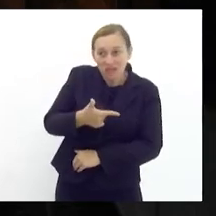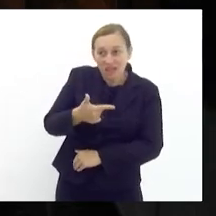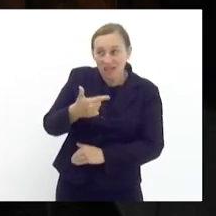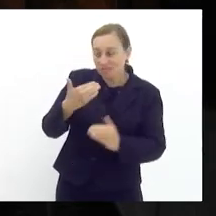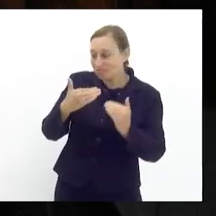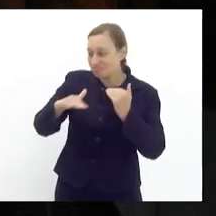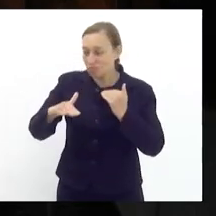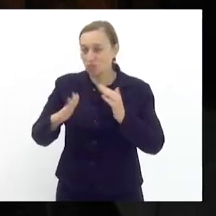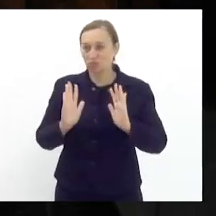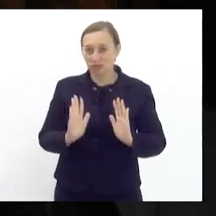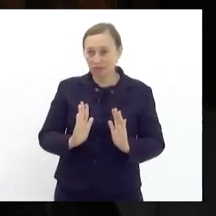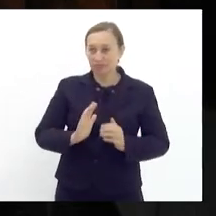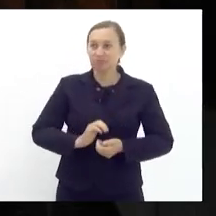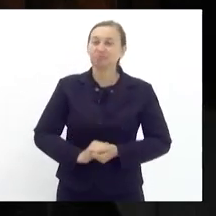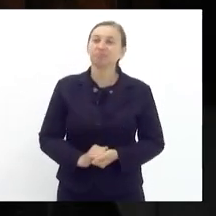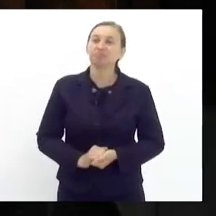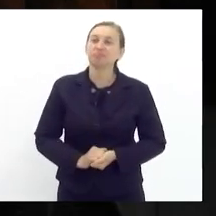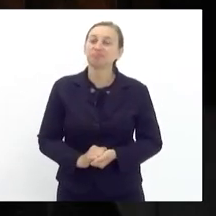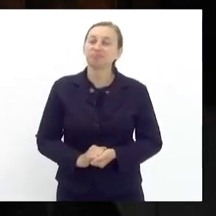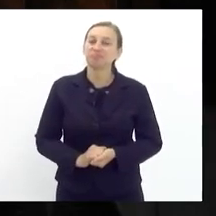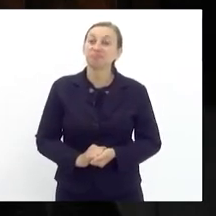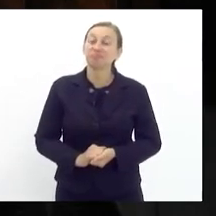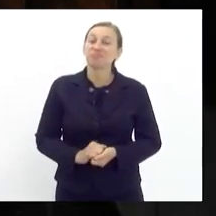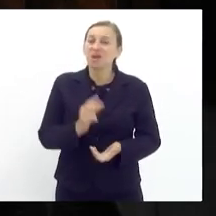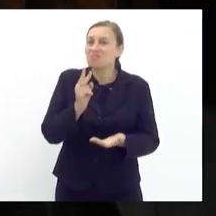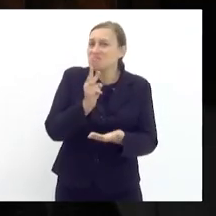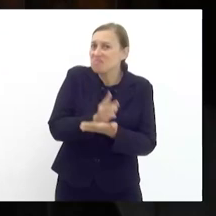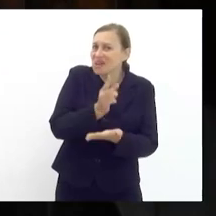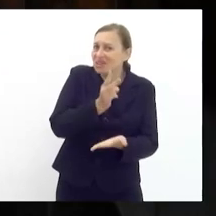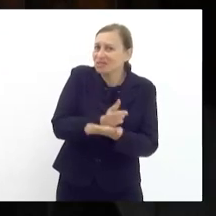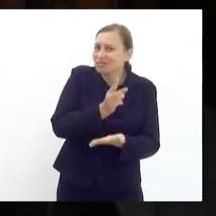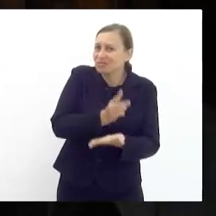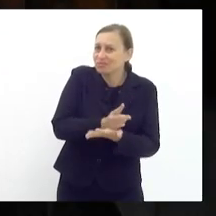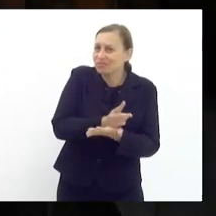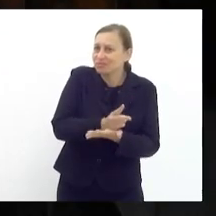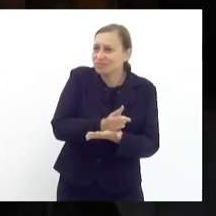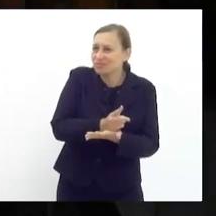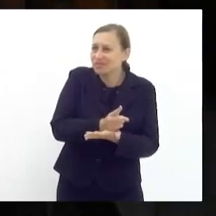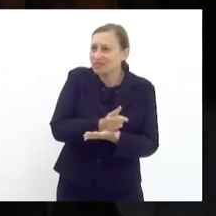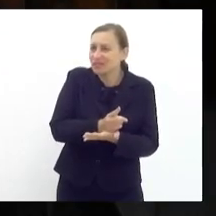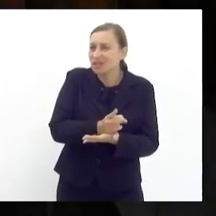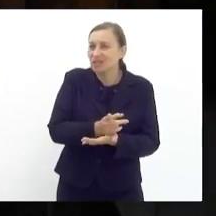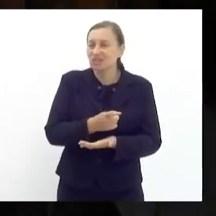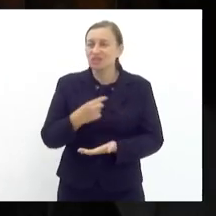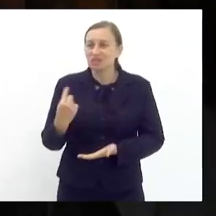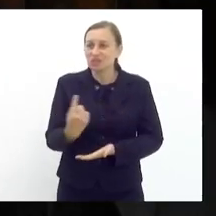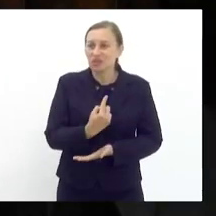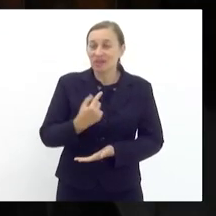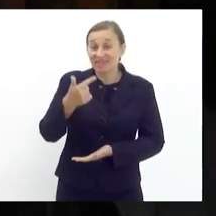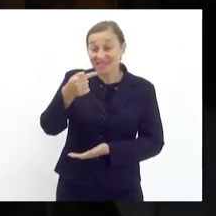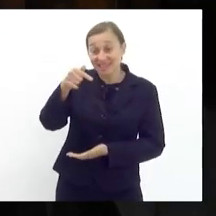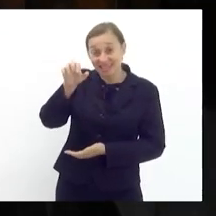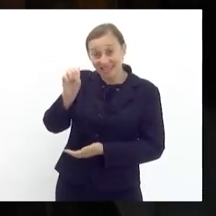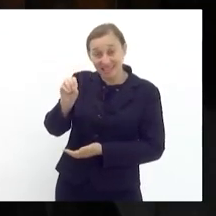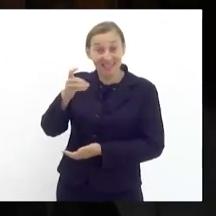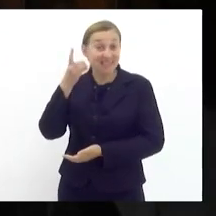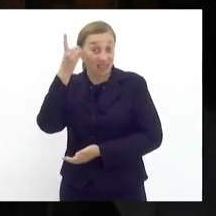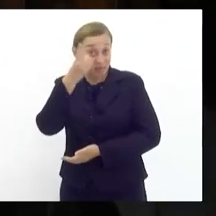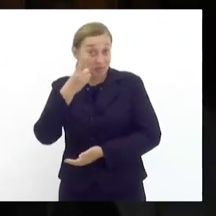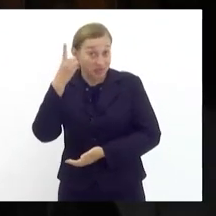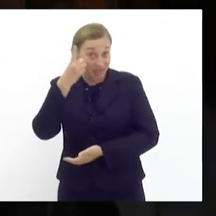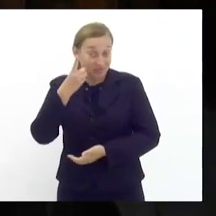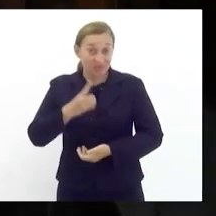censos que mesmo tendo nós 70 parlamentares